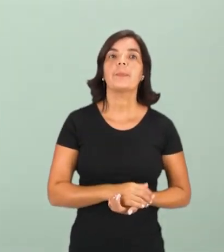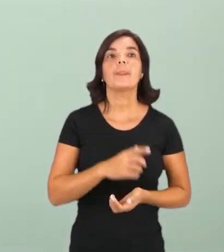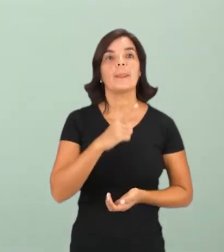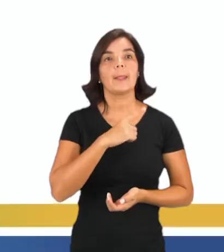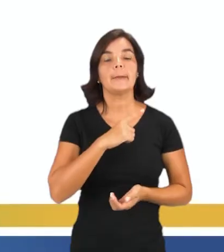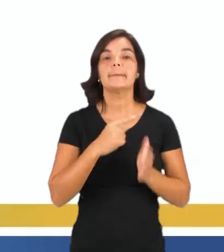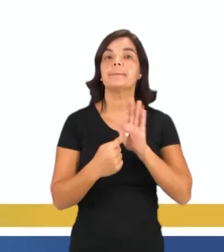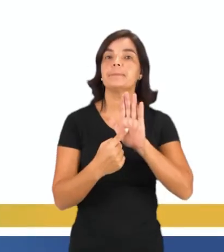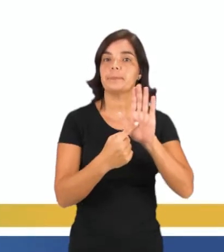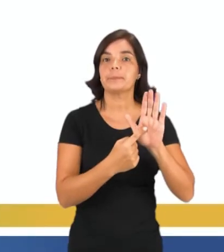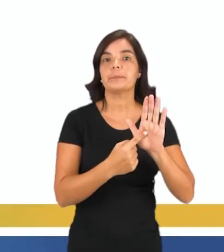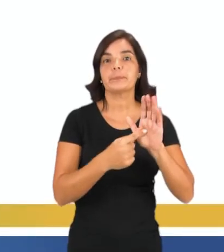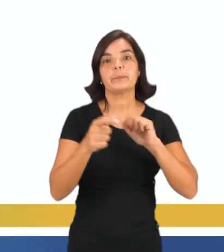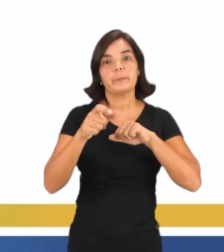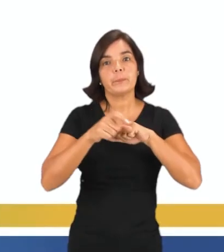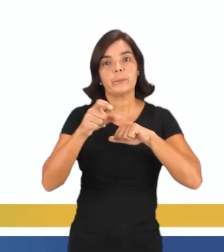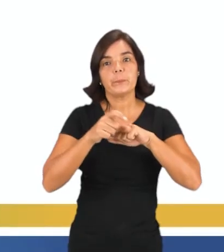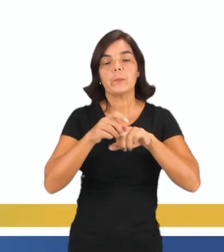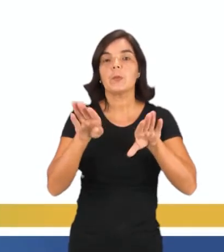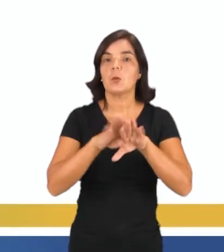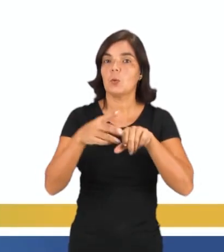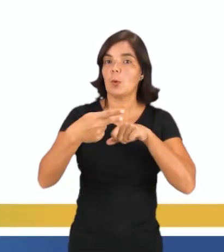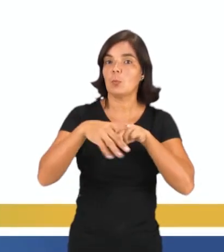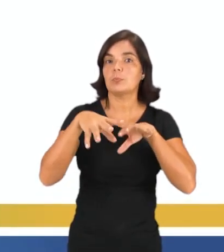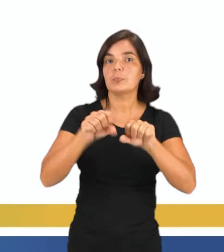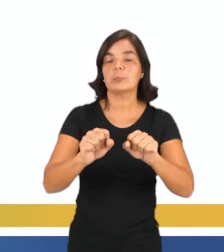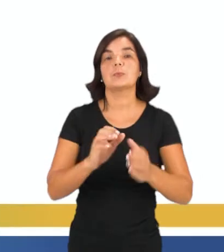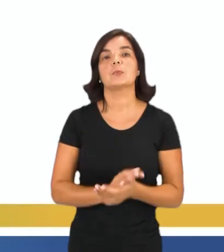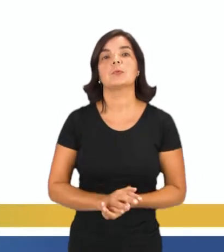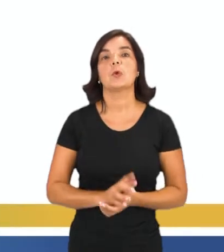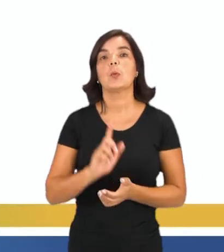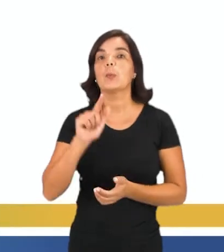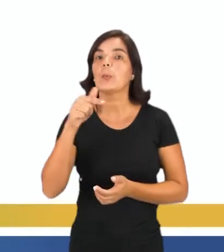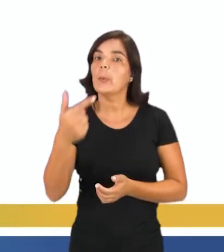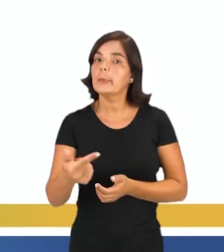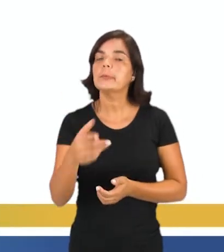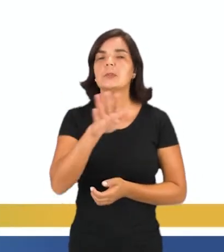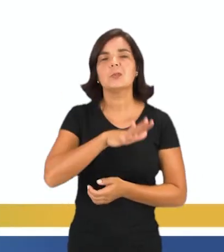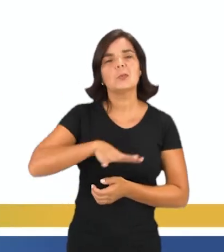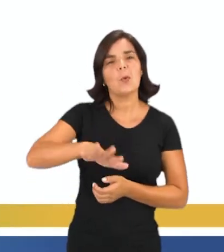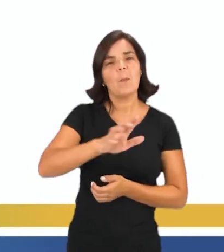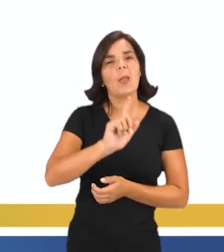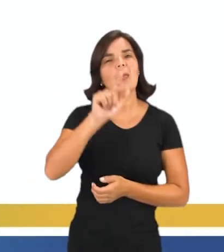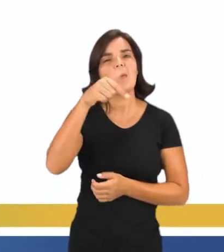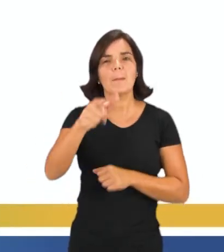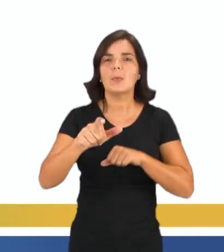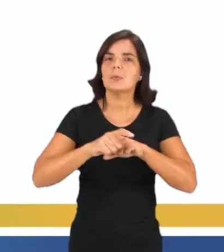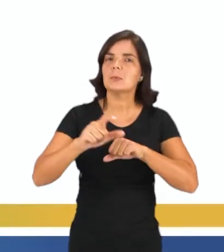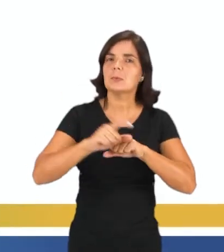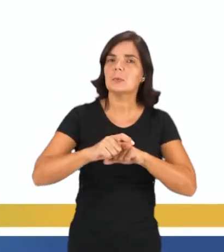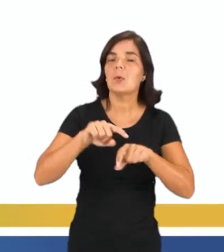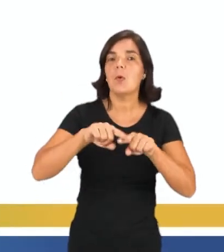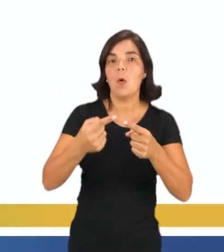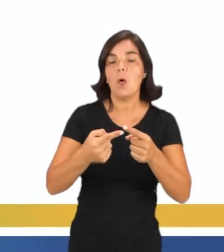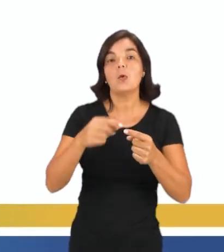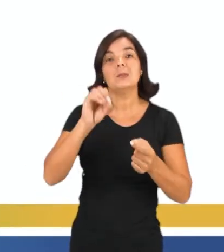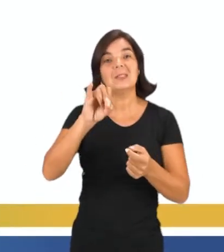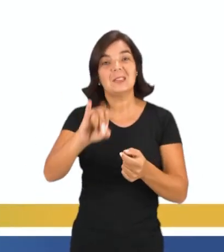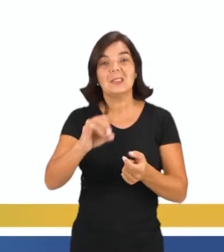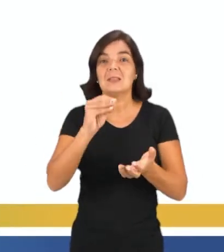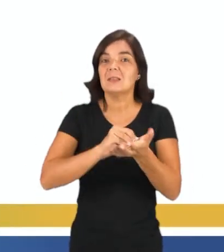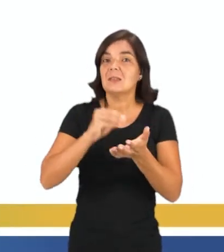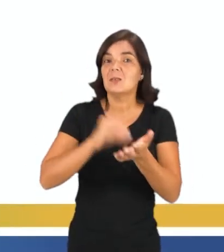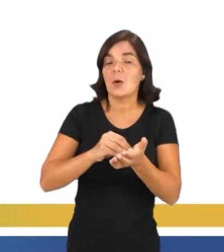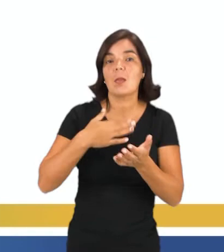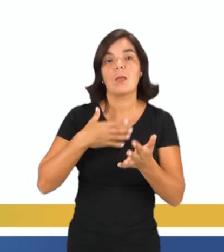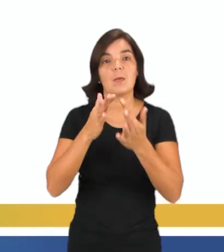nós temos a indicação aí do substantivo e do pronome. Outra situação, geralmente depois do substantivo ou quando ele foi ausente